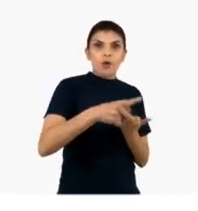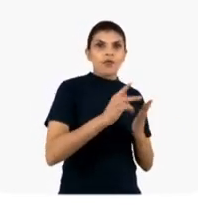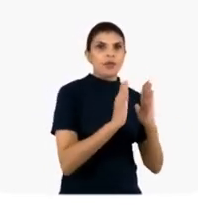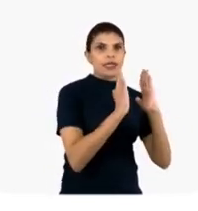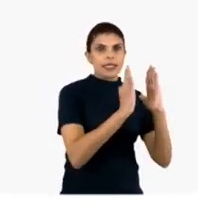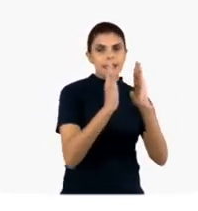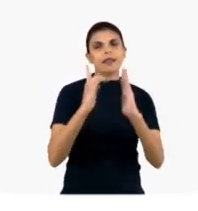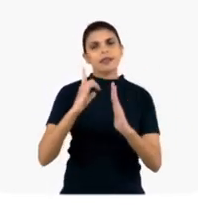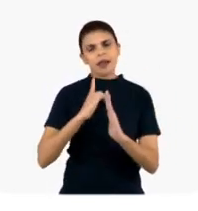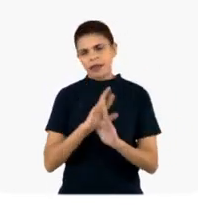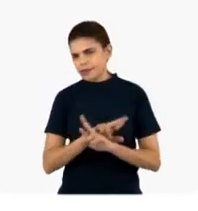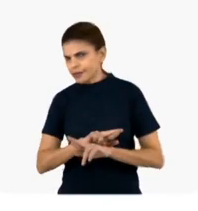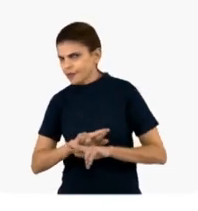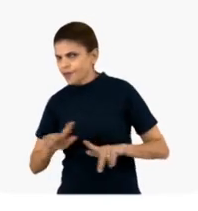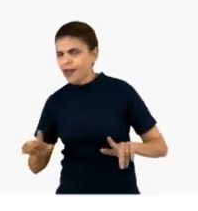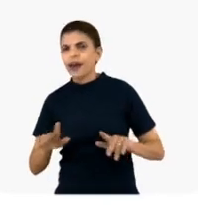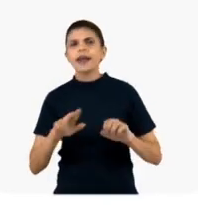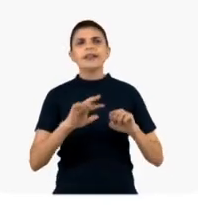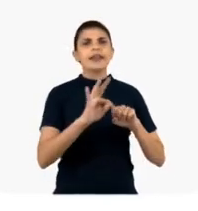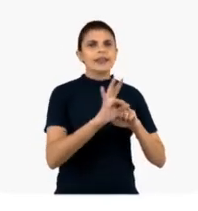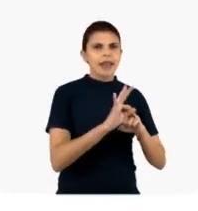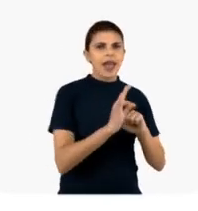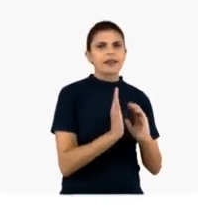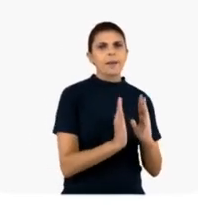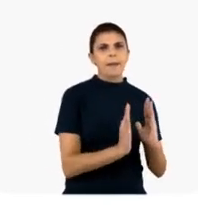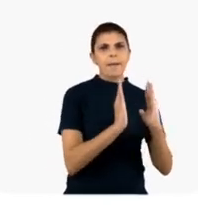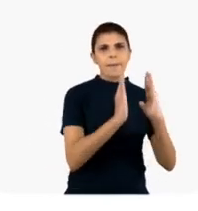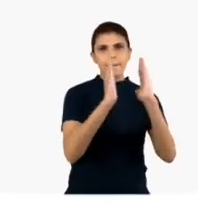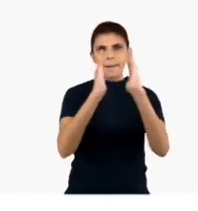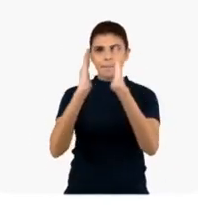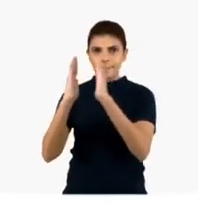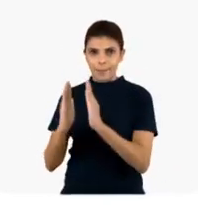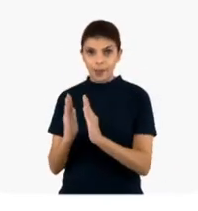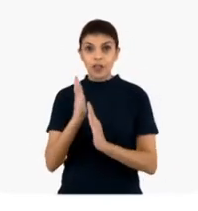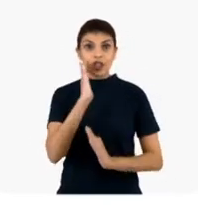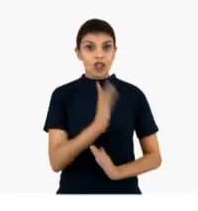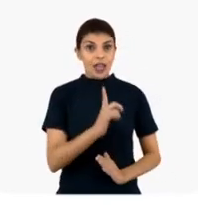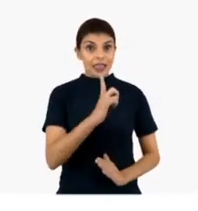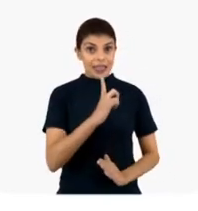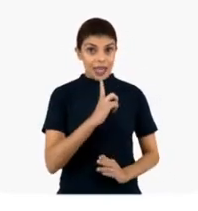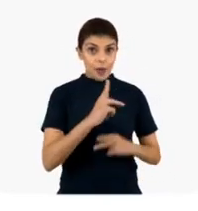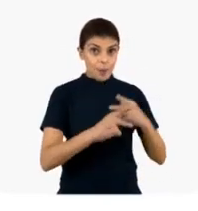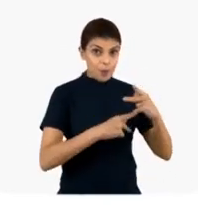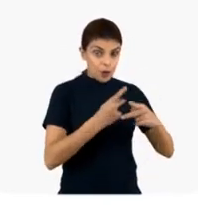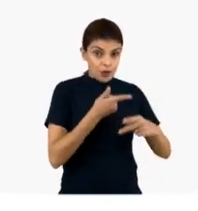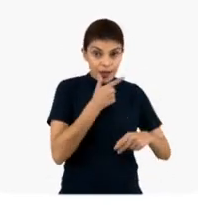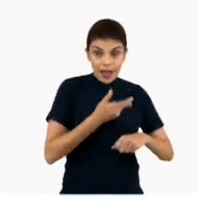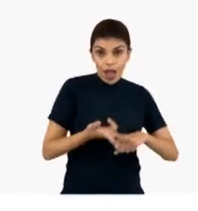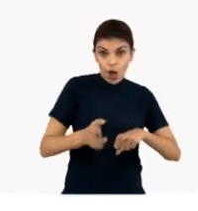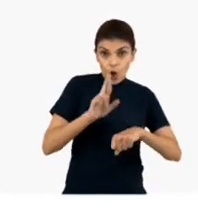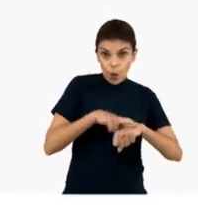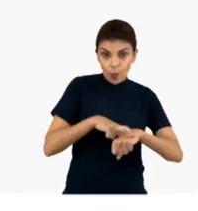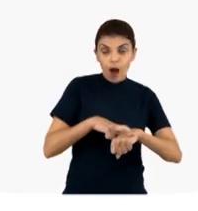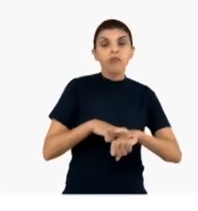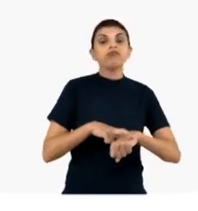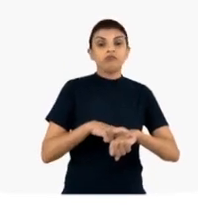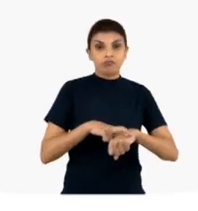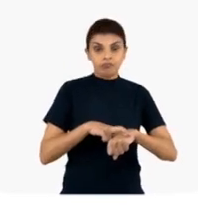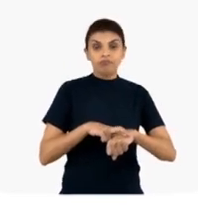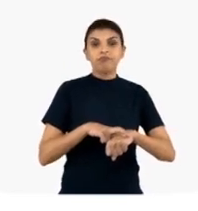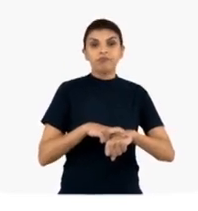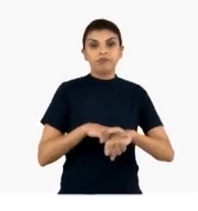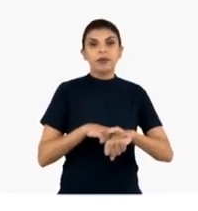purificação. Existem diferentes técnicas utilizadas dentro da indústria para este fim. Uma vez que eu tenho já minha proteína